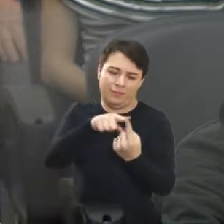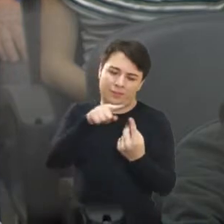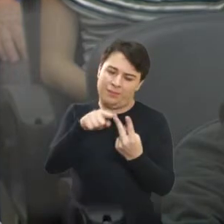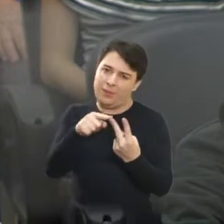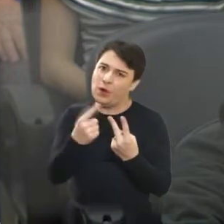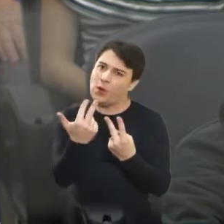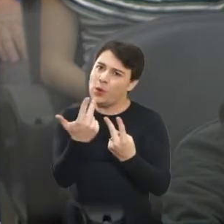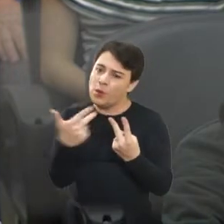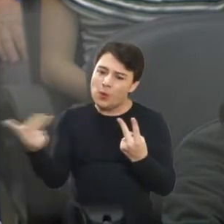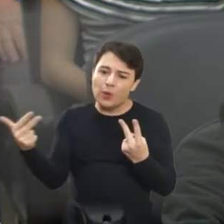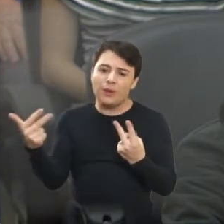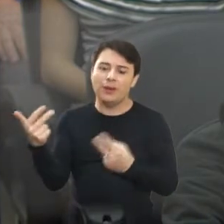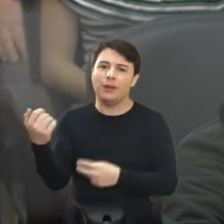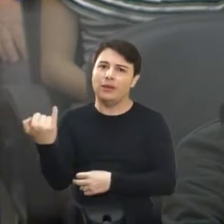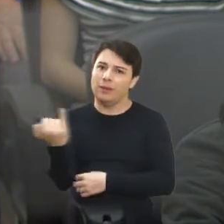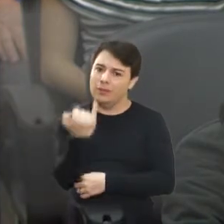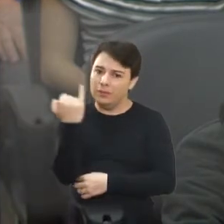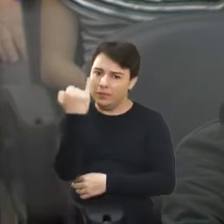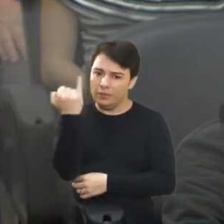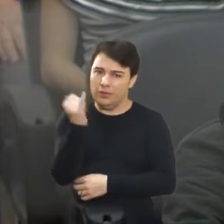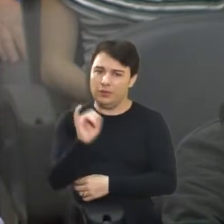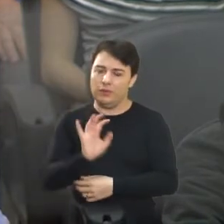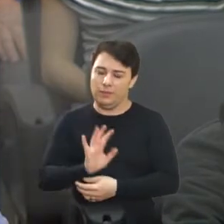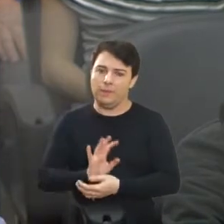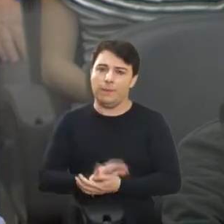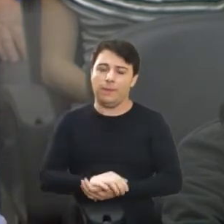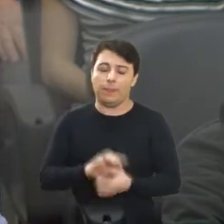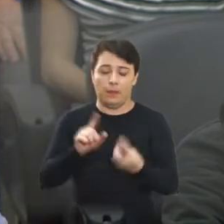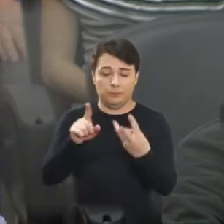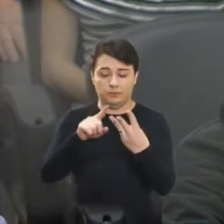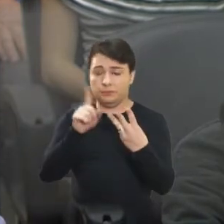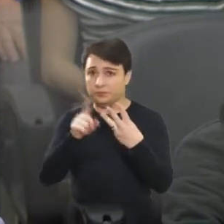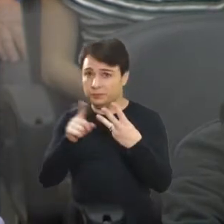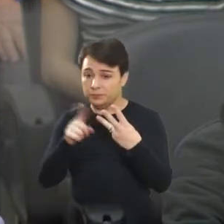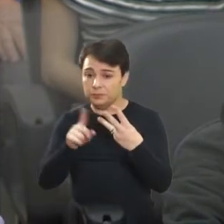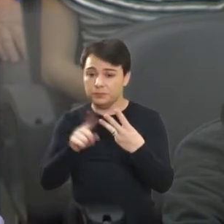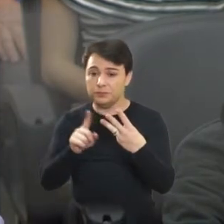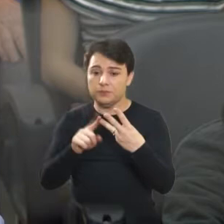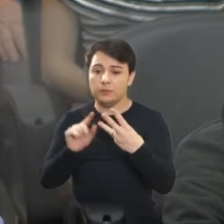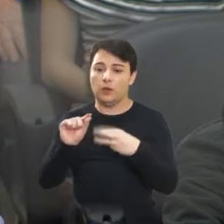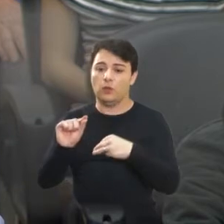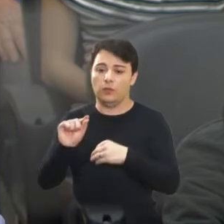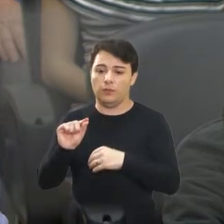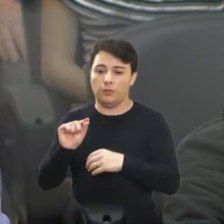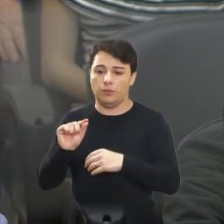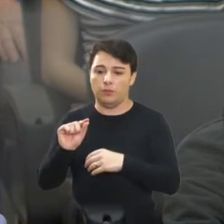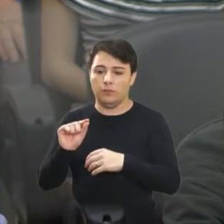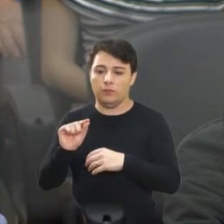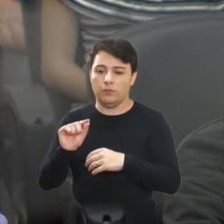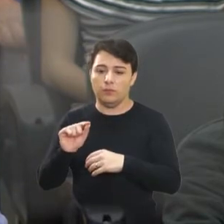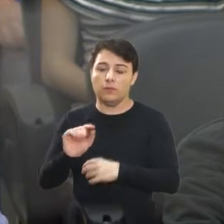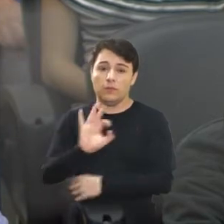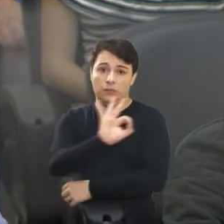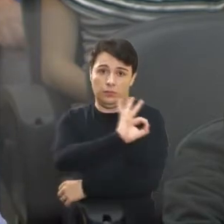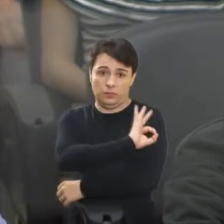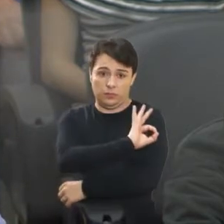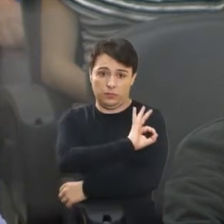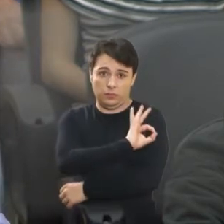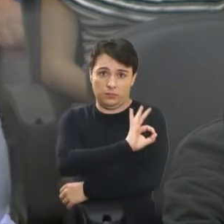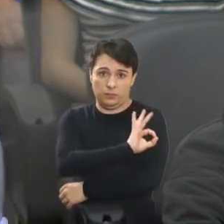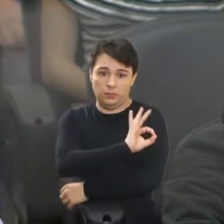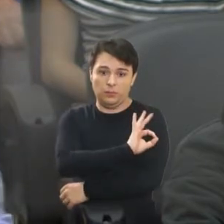que a gente quer colocar agora. Uma terceira situação é que a Prefeitura ela